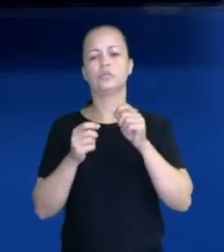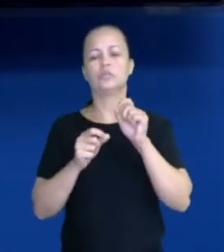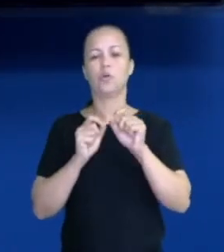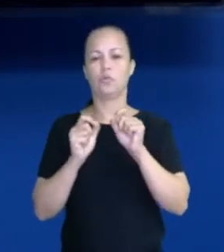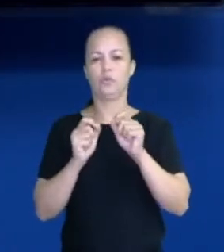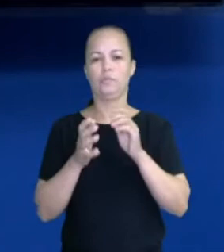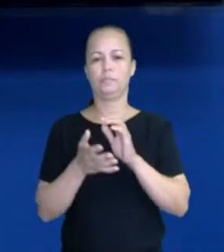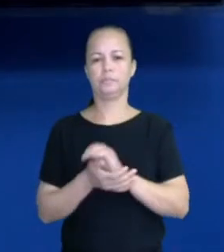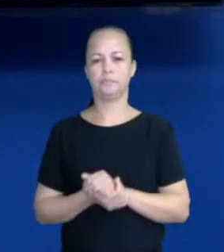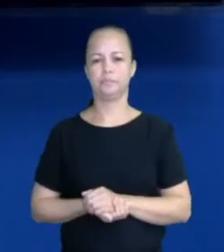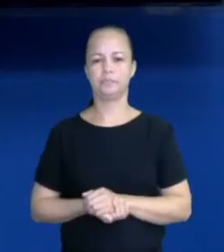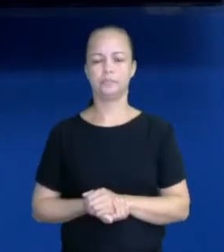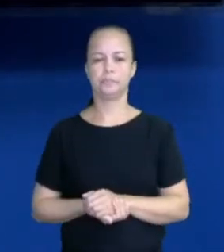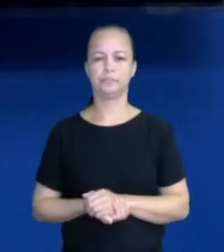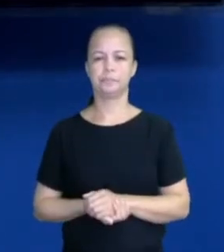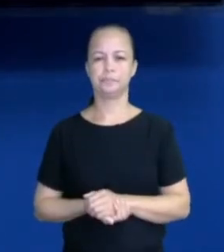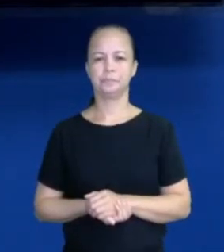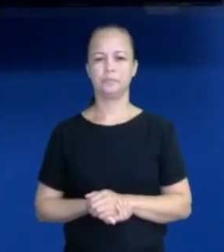o seguinte.